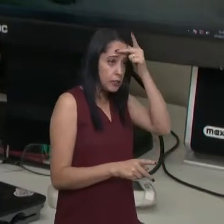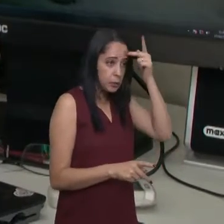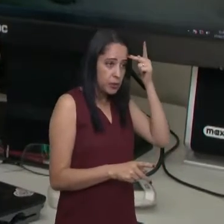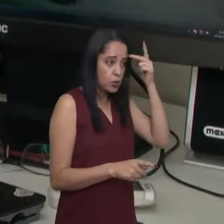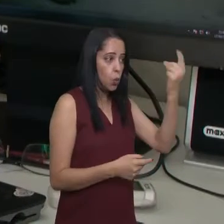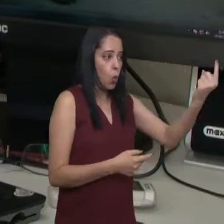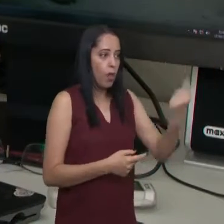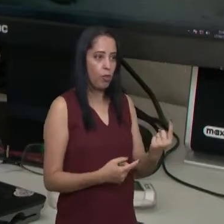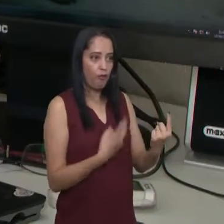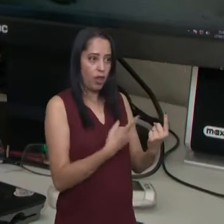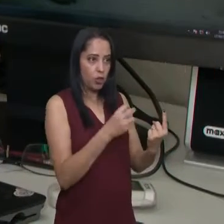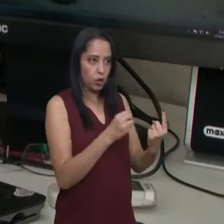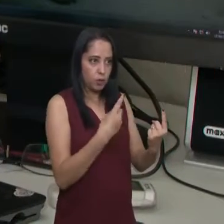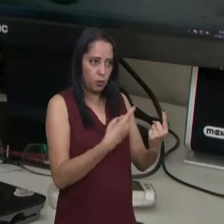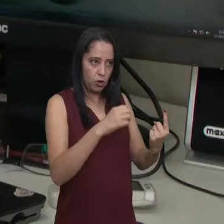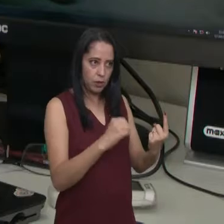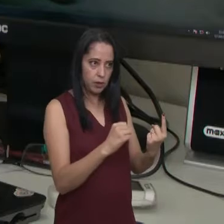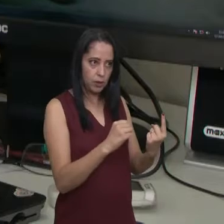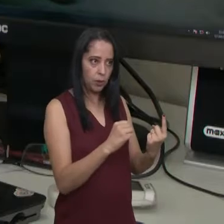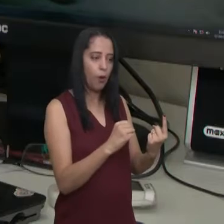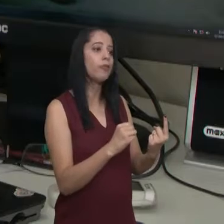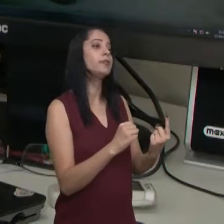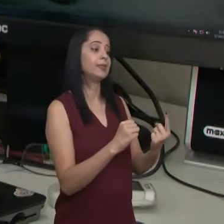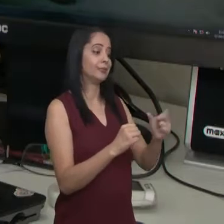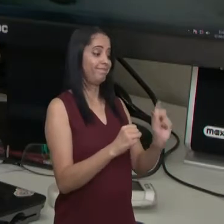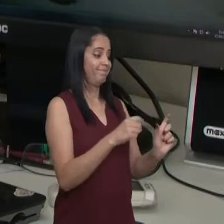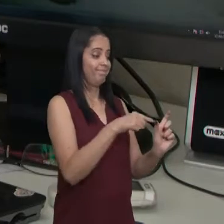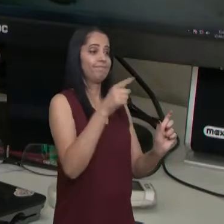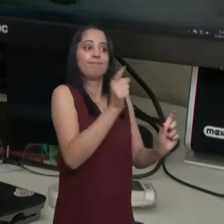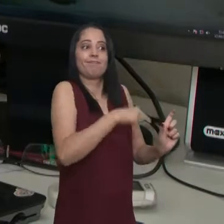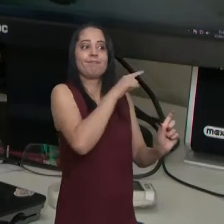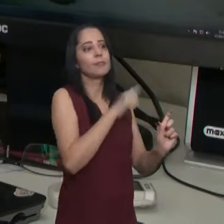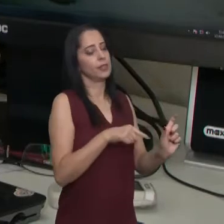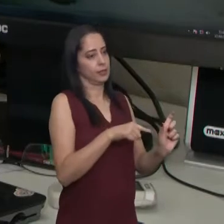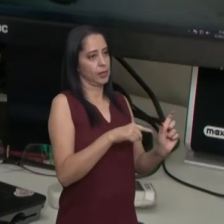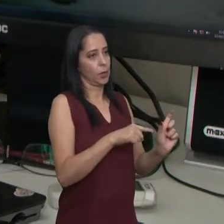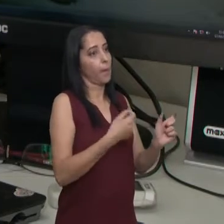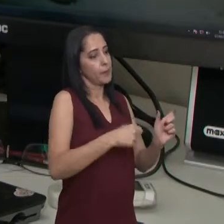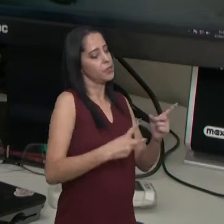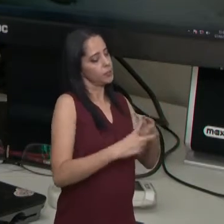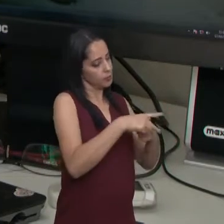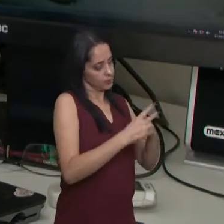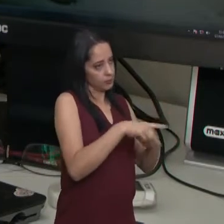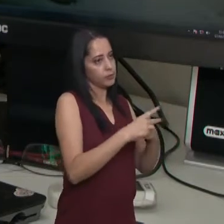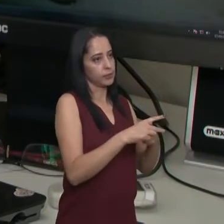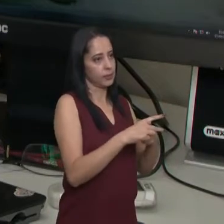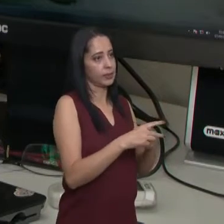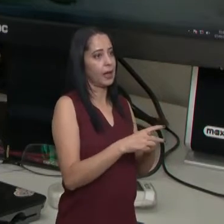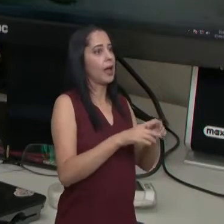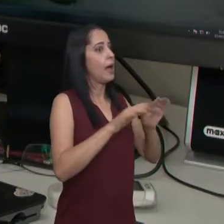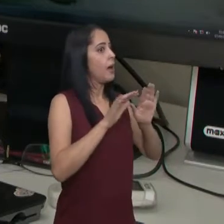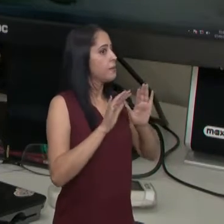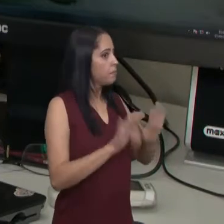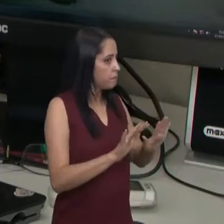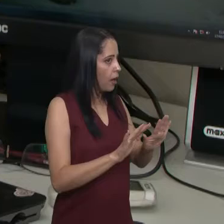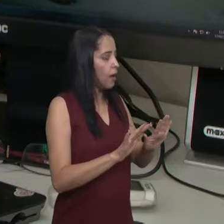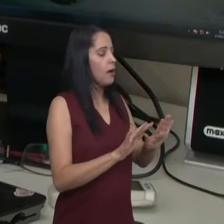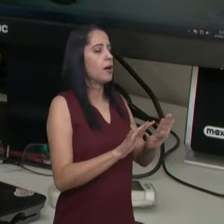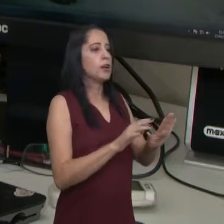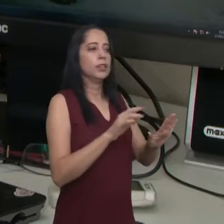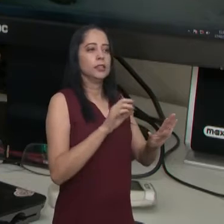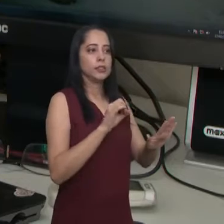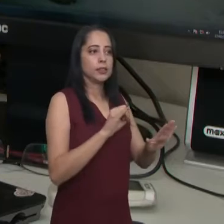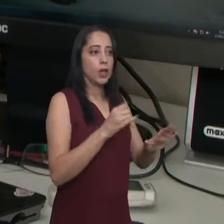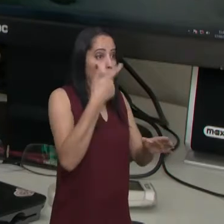em 2019 estão com o título cancelado e precisam regularizar para poder votar nas eleições. Mesmo tendo